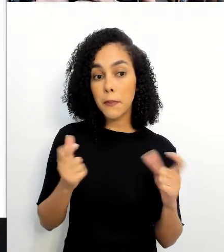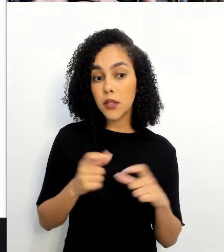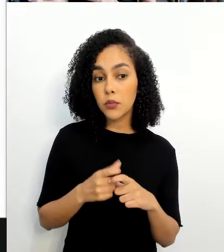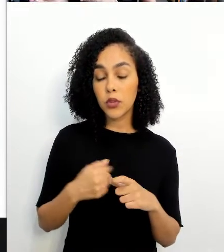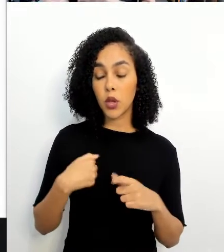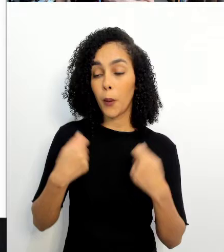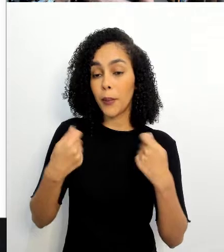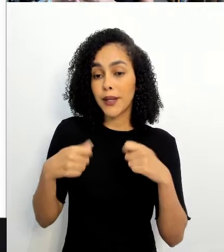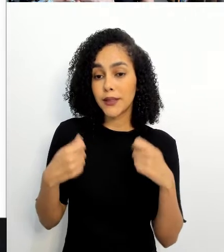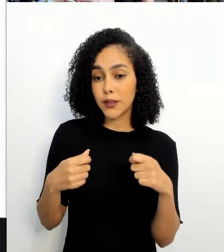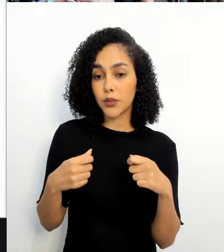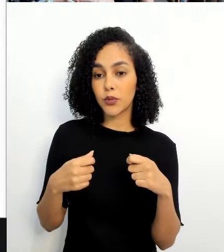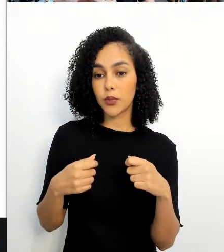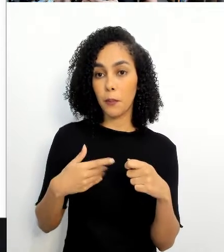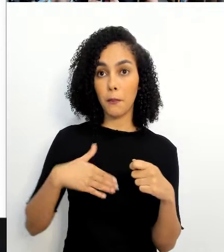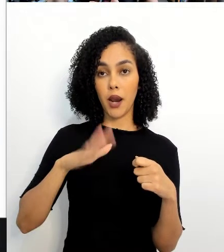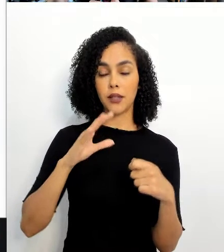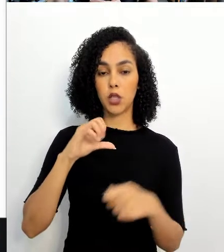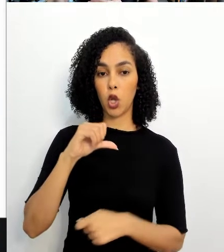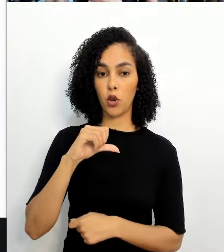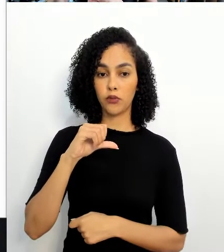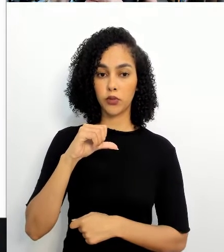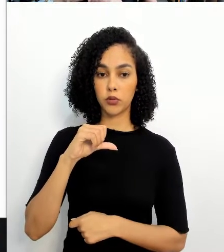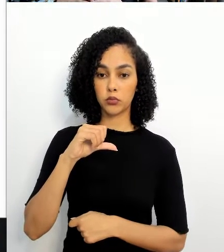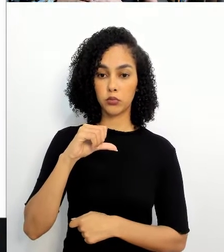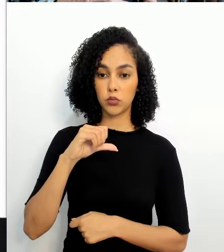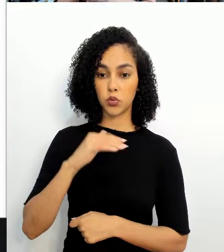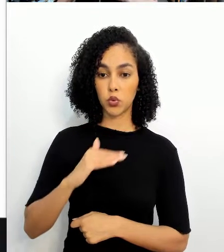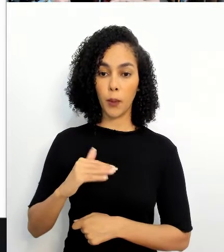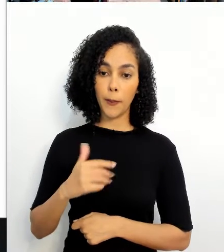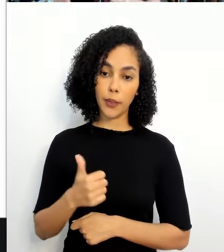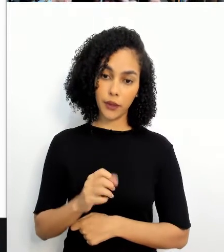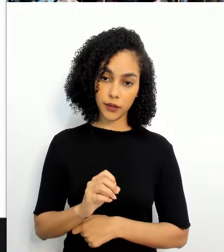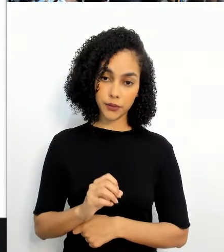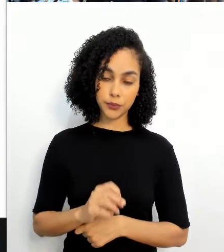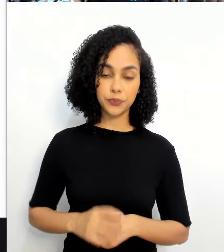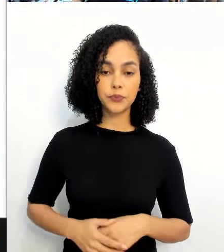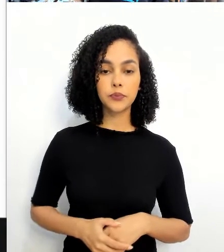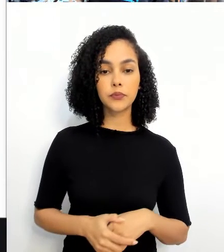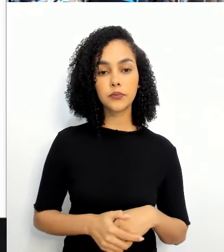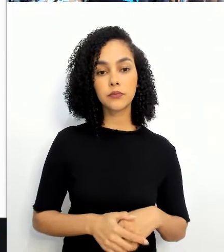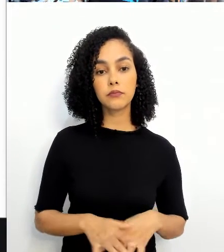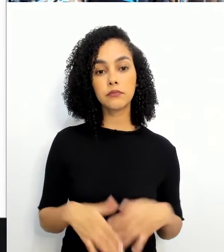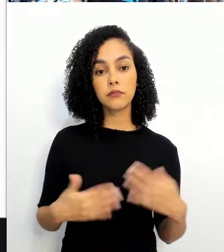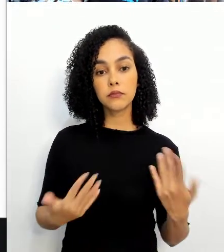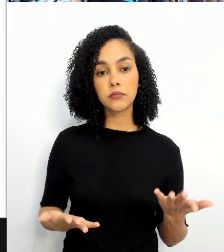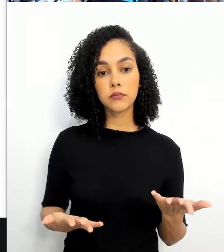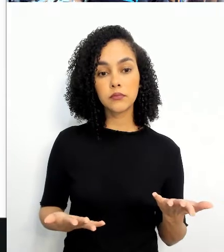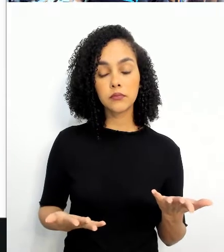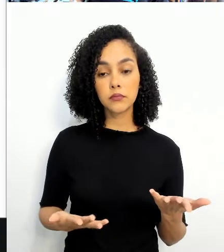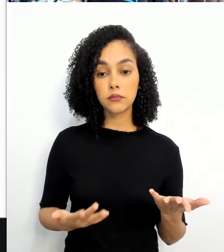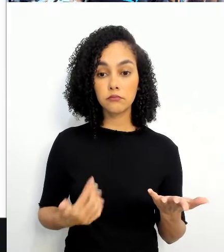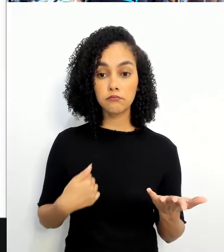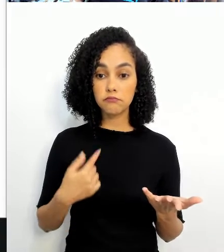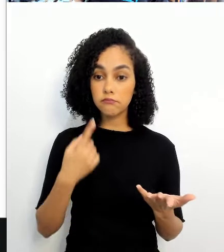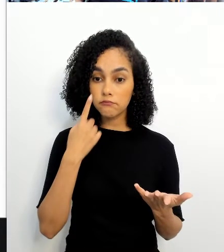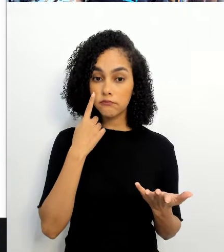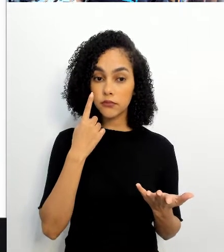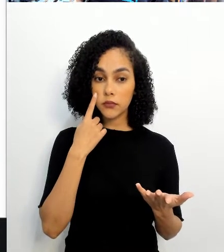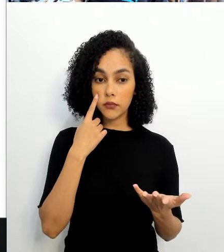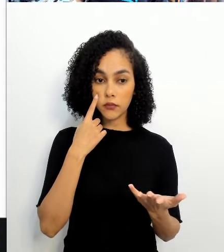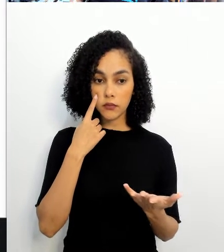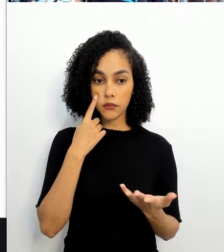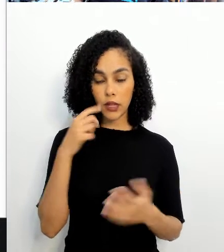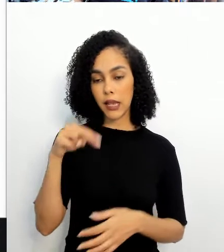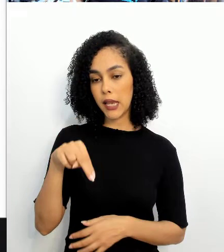dardos que eu vou precisar para que supere o 9 sobre 10? Então, inicialmente, eu vou supor que a gente vai ter N dardos em cada